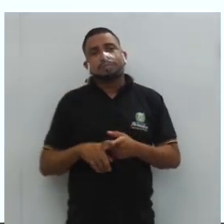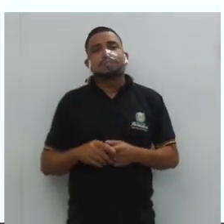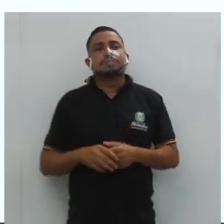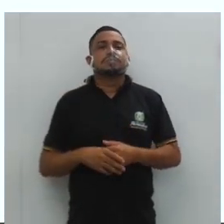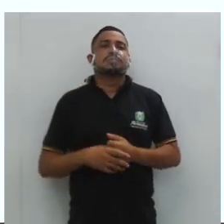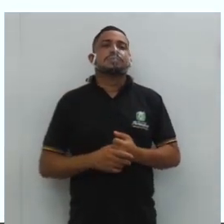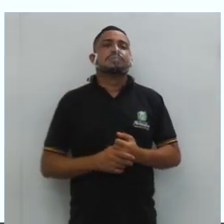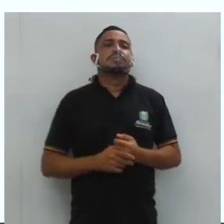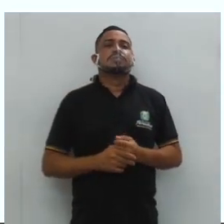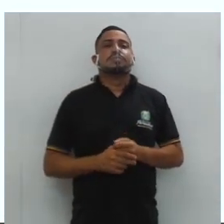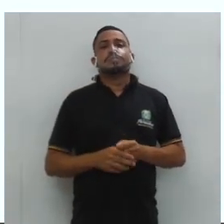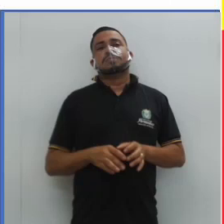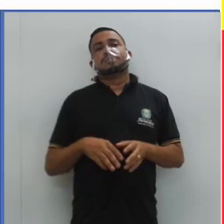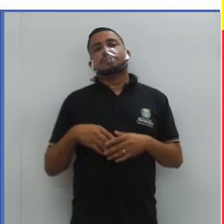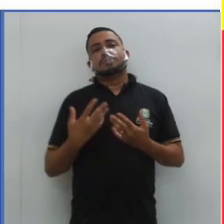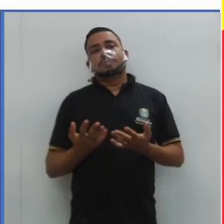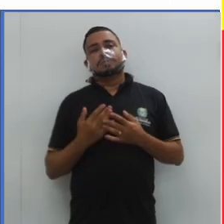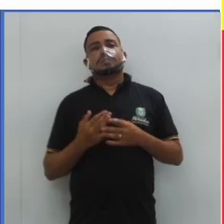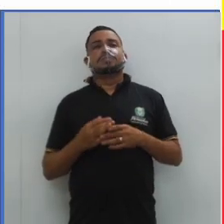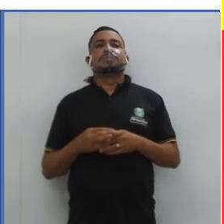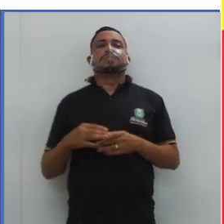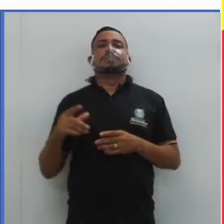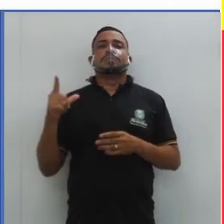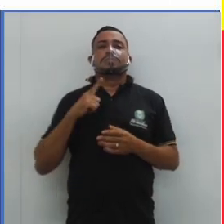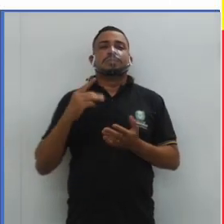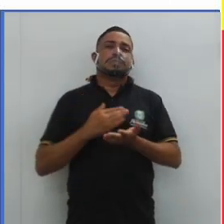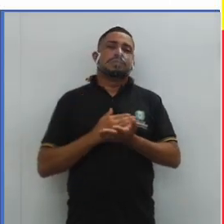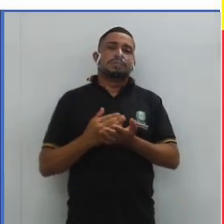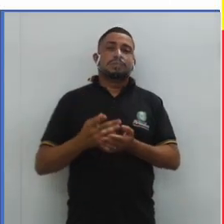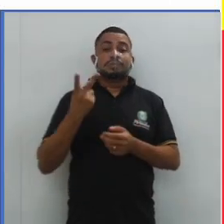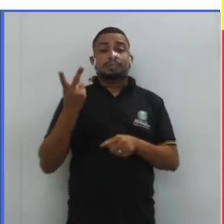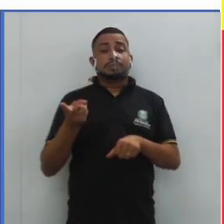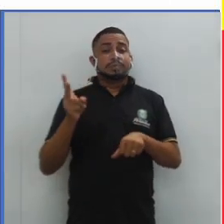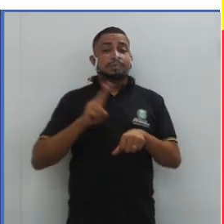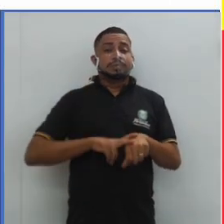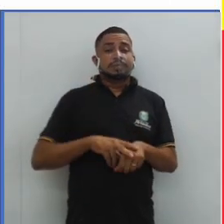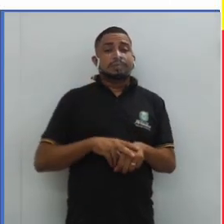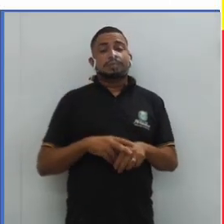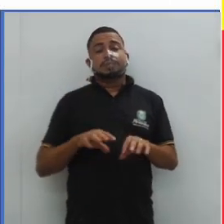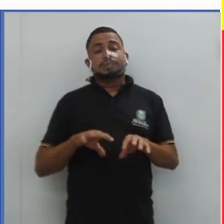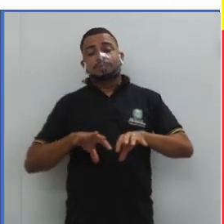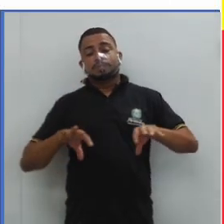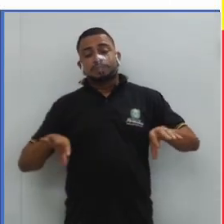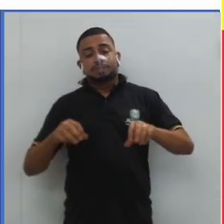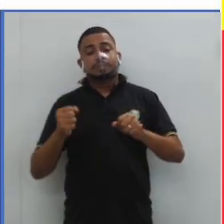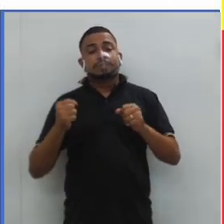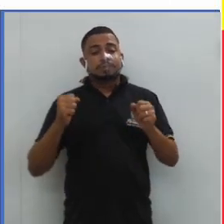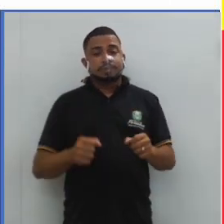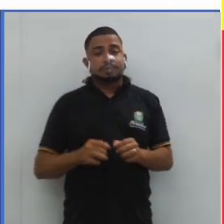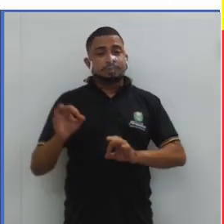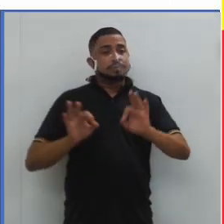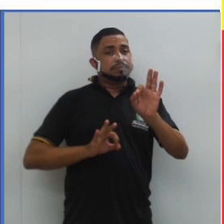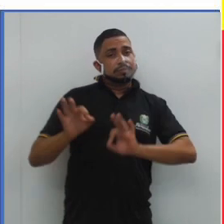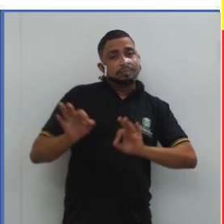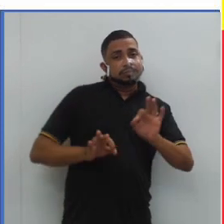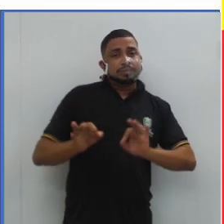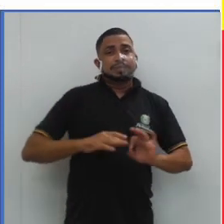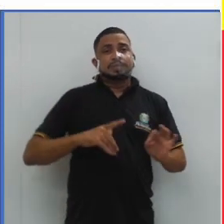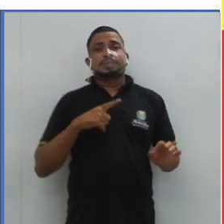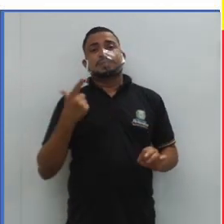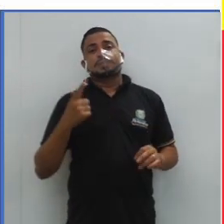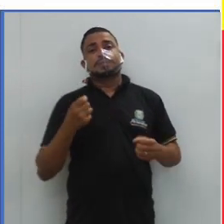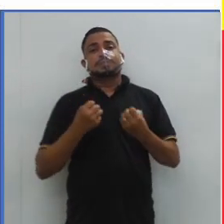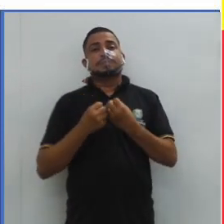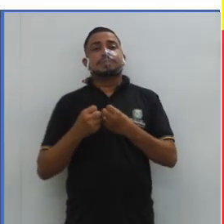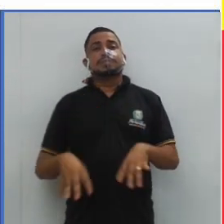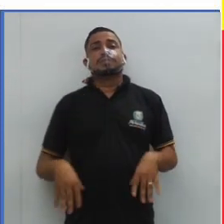mesmo tempo que a imagem, certo? Então obtinha-se assim dois registros separados, né, que podiam ser editados de forma